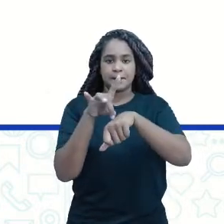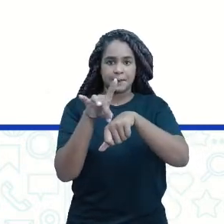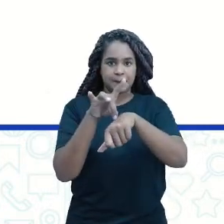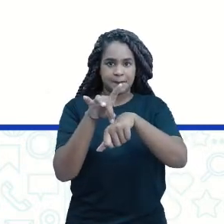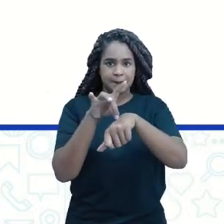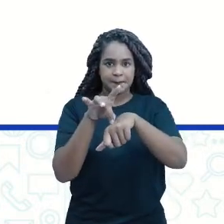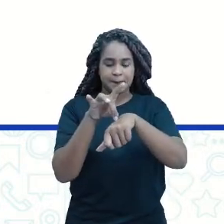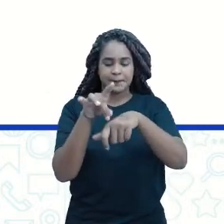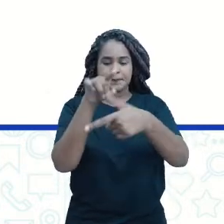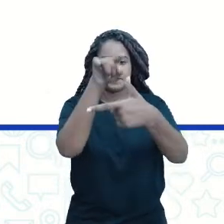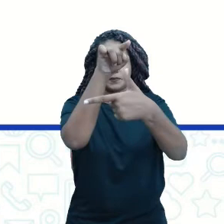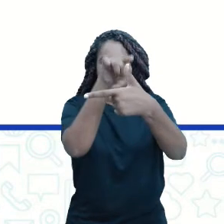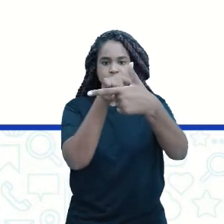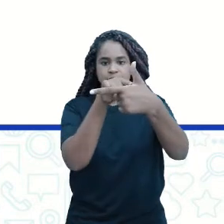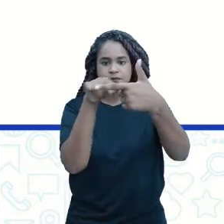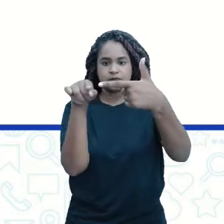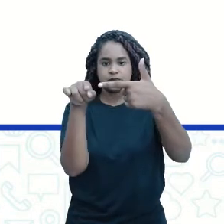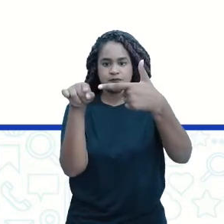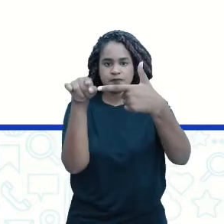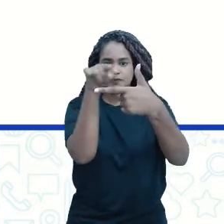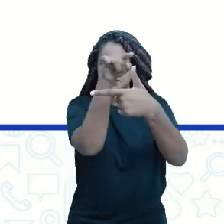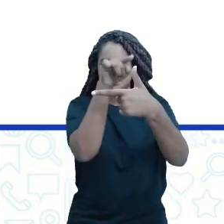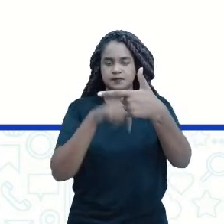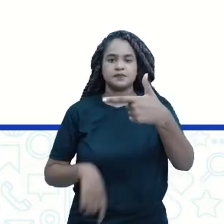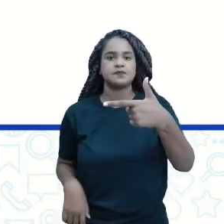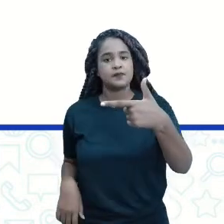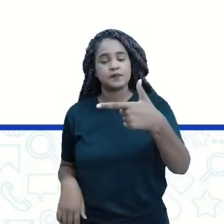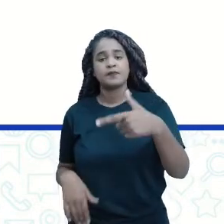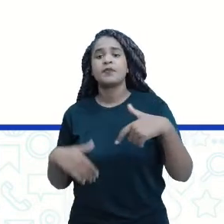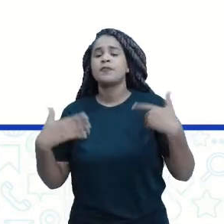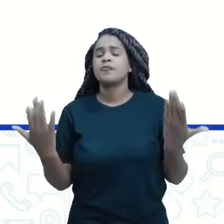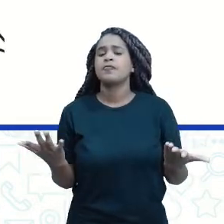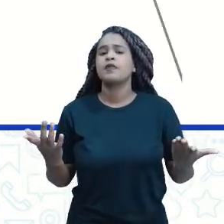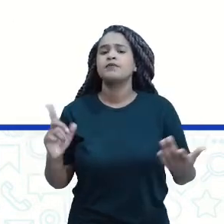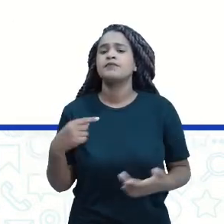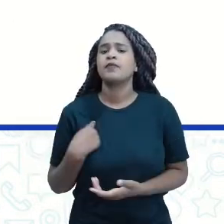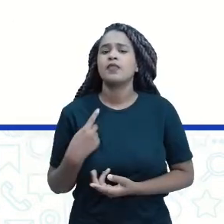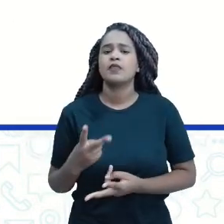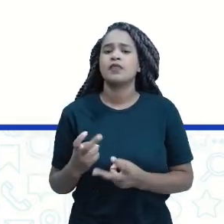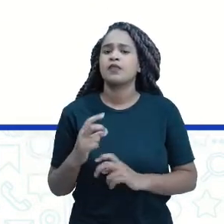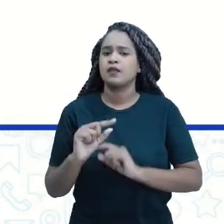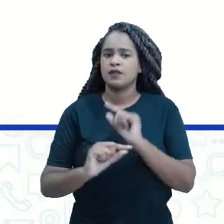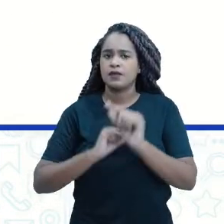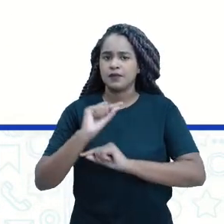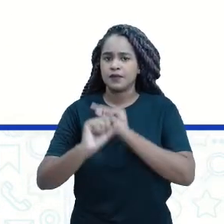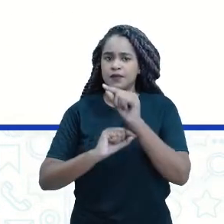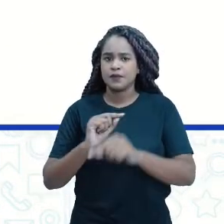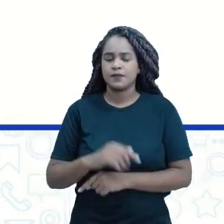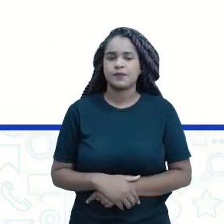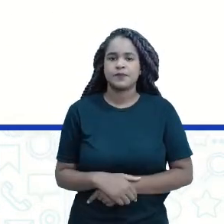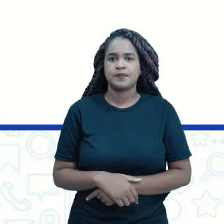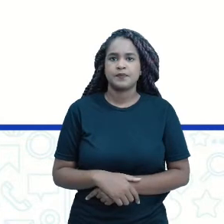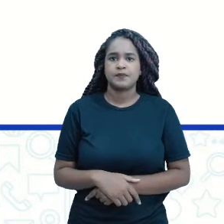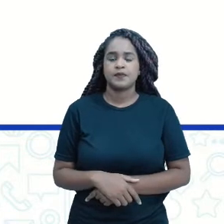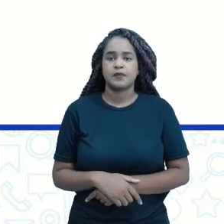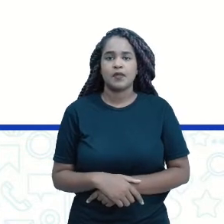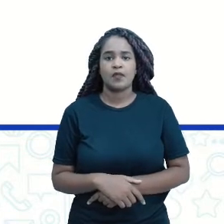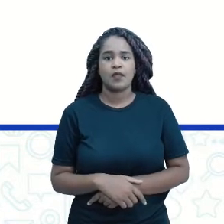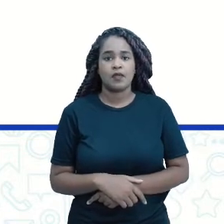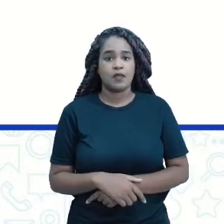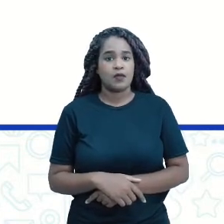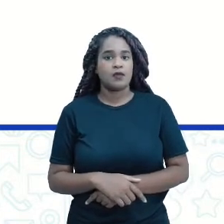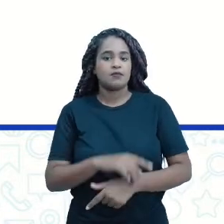lados, os segmentos que formam esses lados, e aí a gente começa a observar a relação entre os apoios